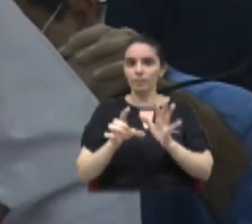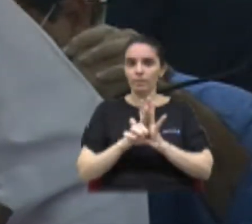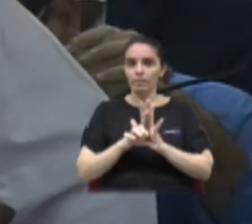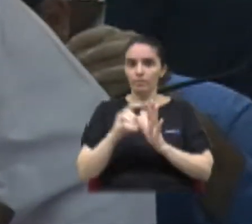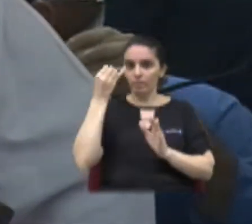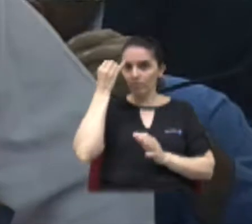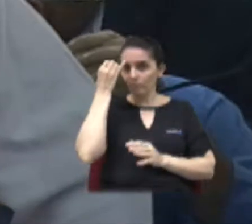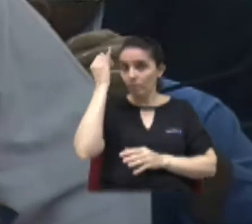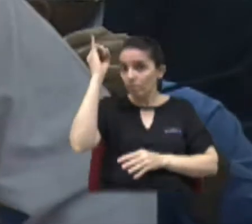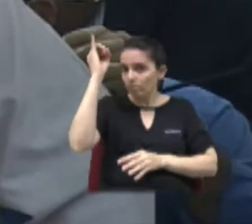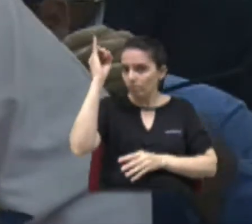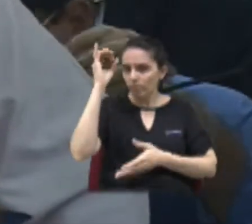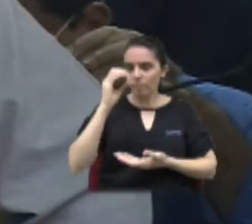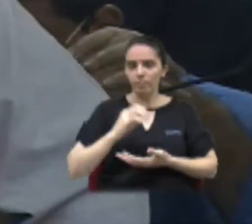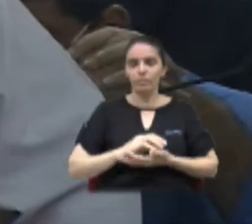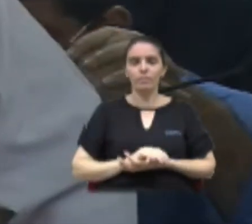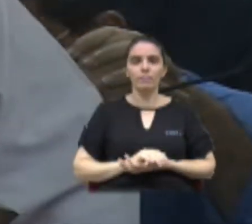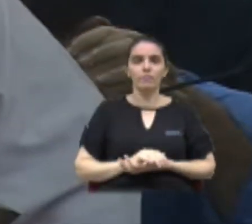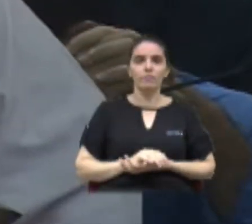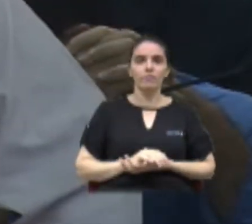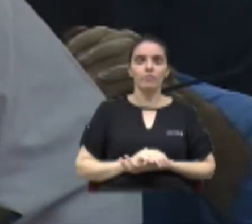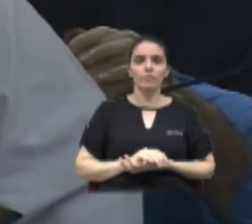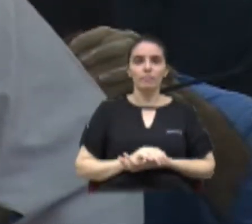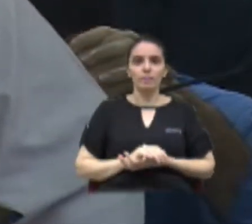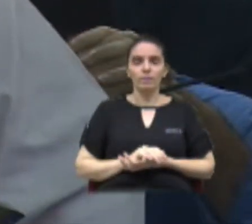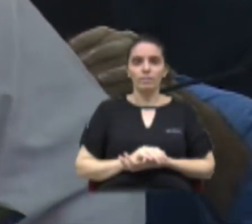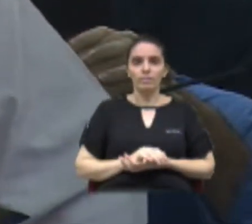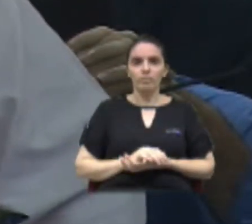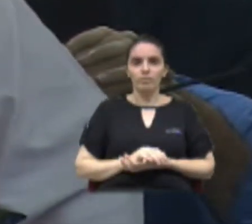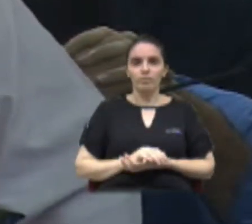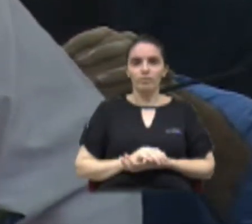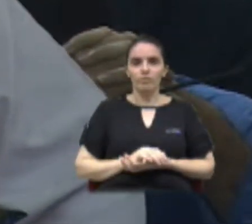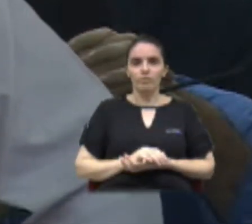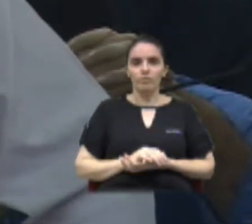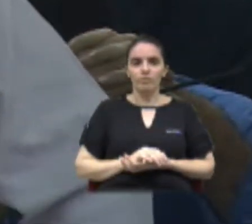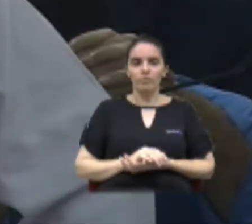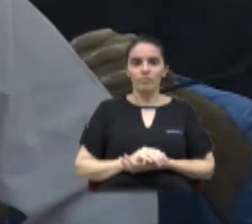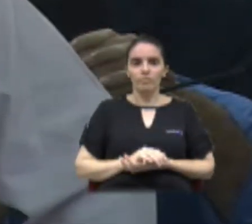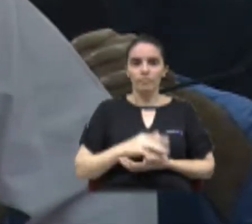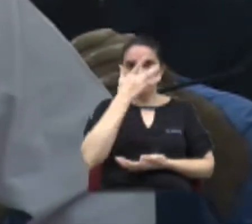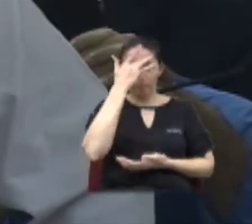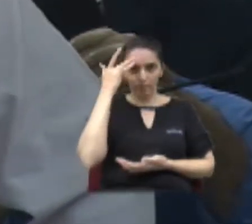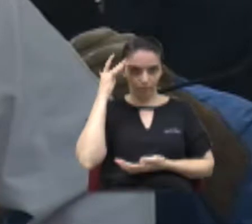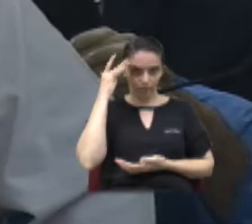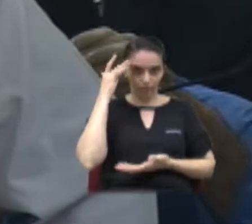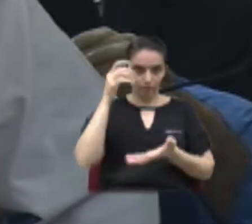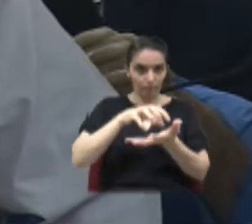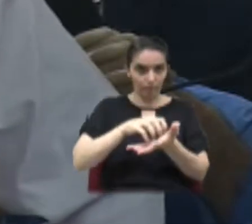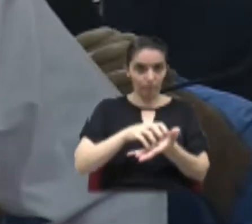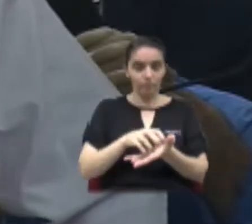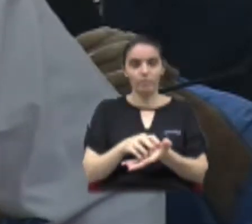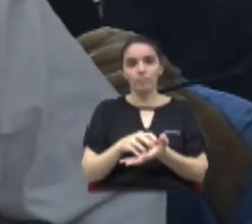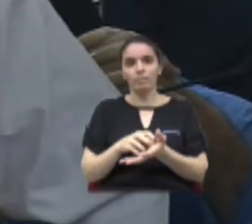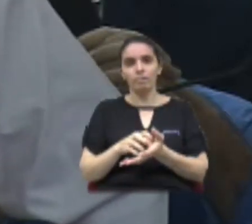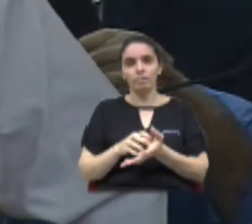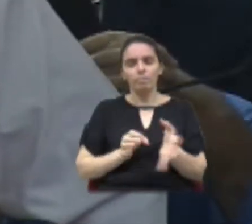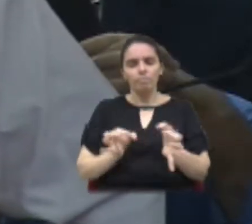ideia de assegurar a quem é inscrito no Plano Municipal de